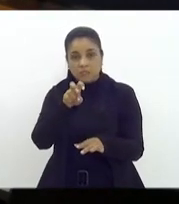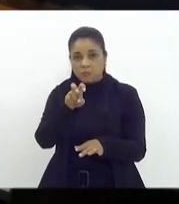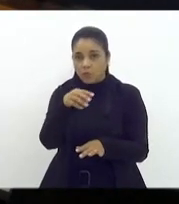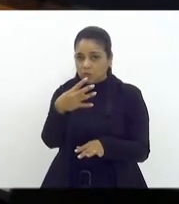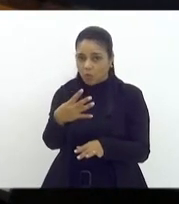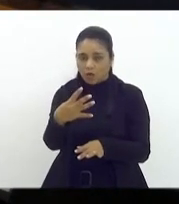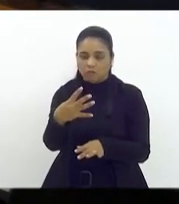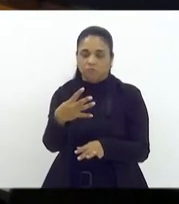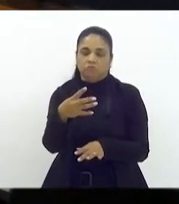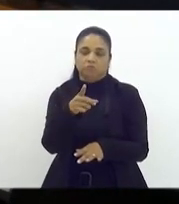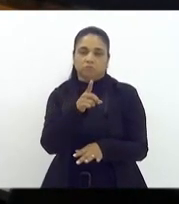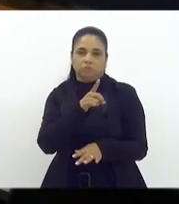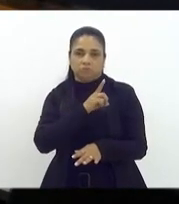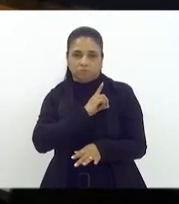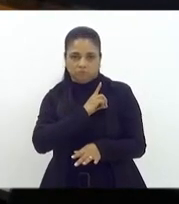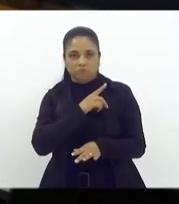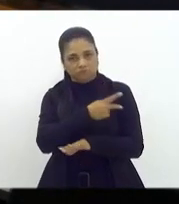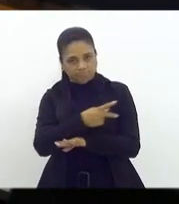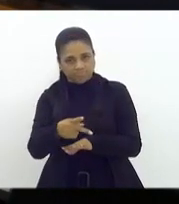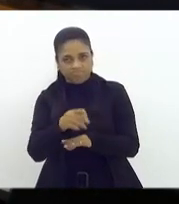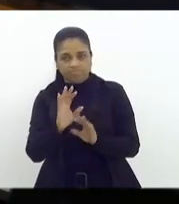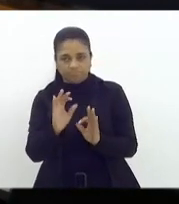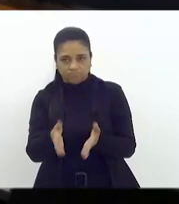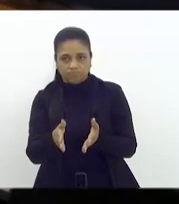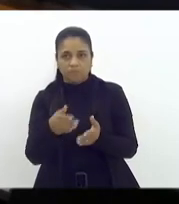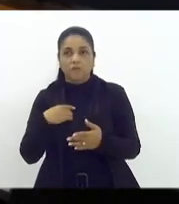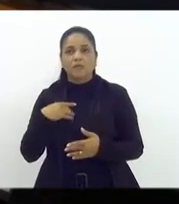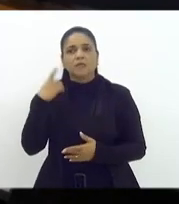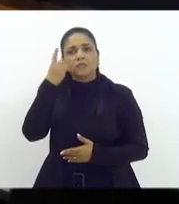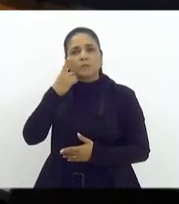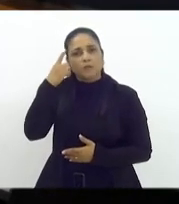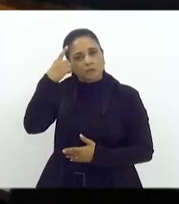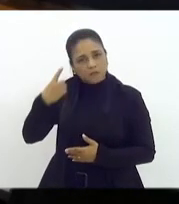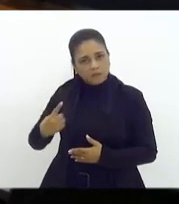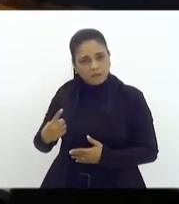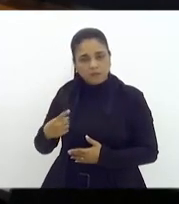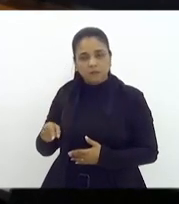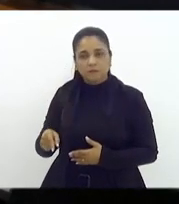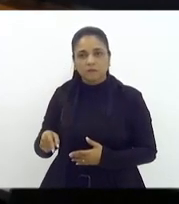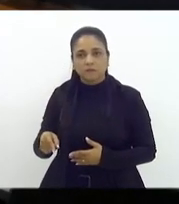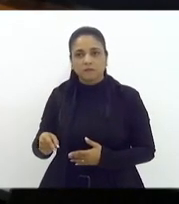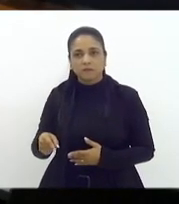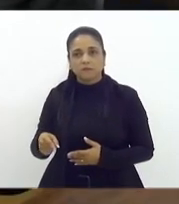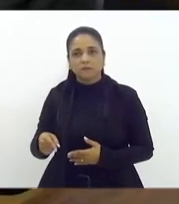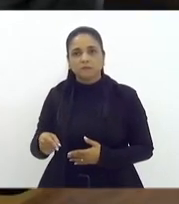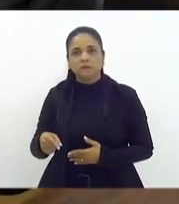DP deputada Dani gostaria de fazer alguma observação